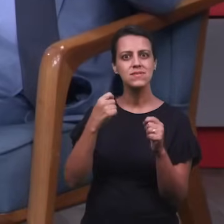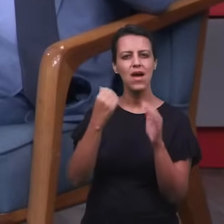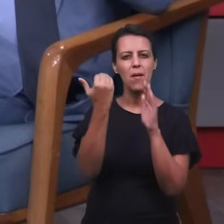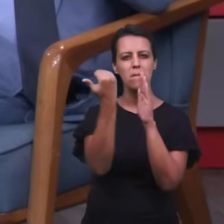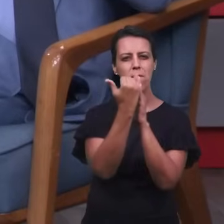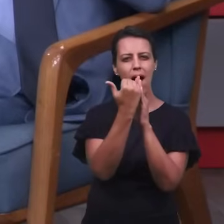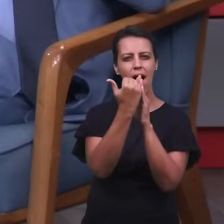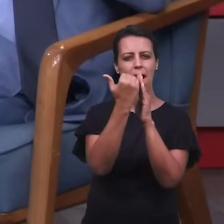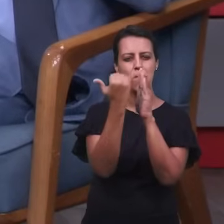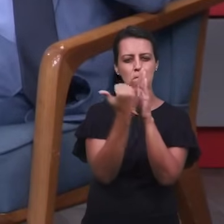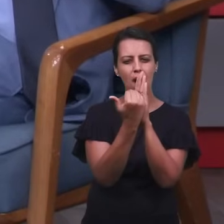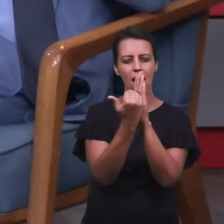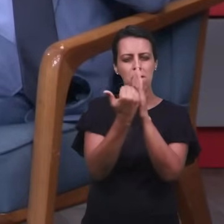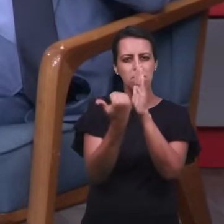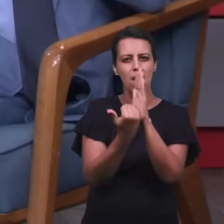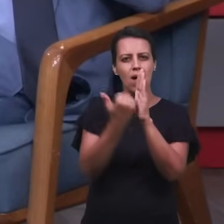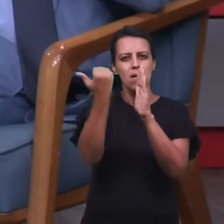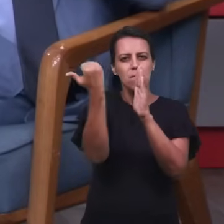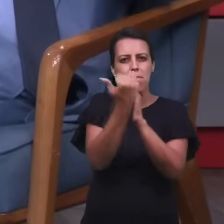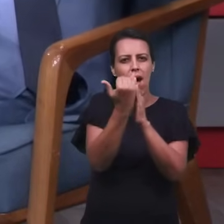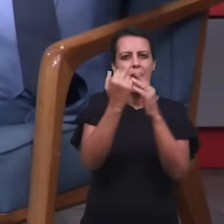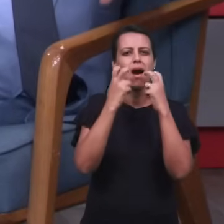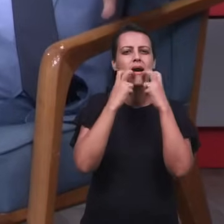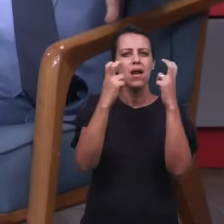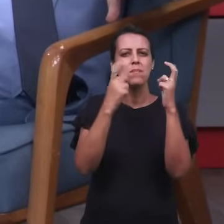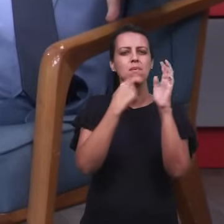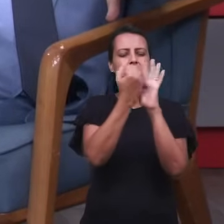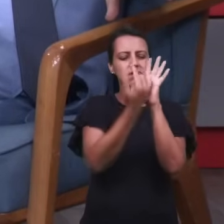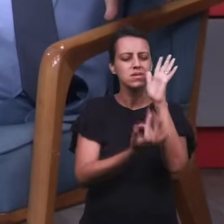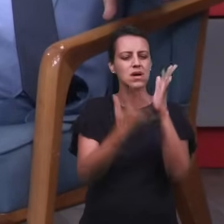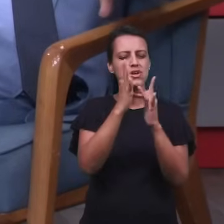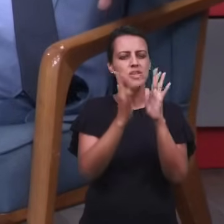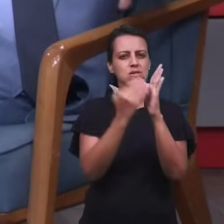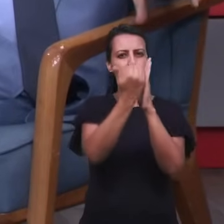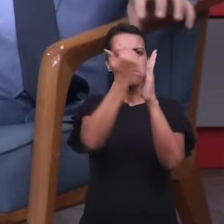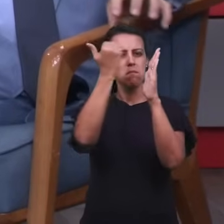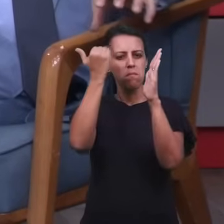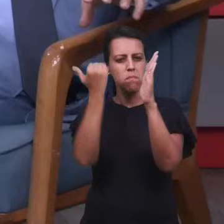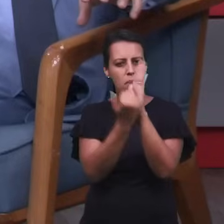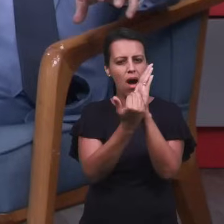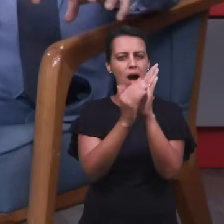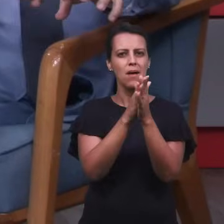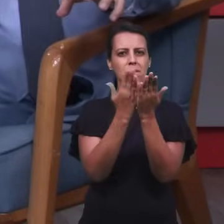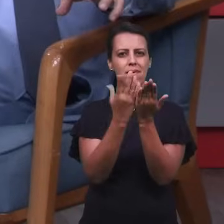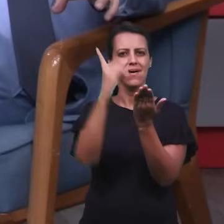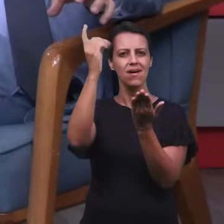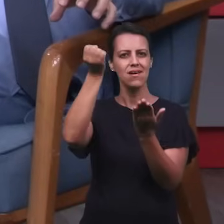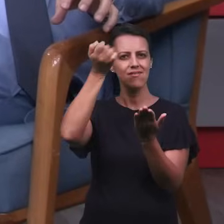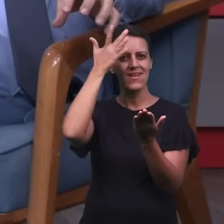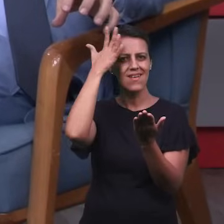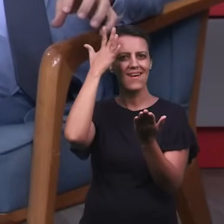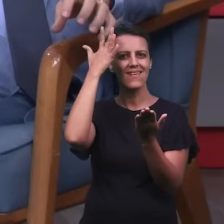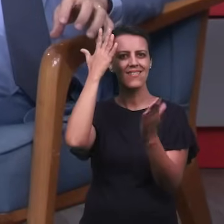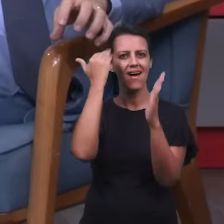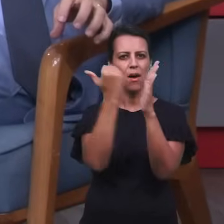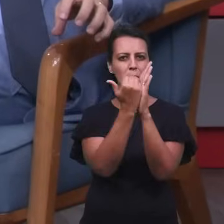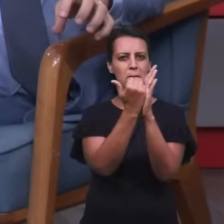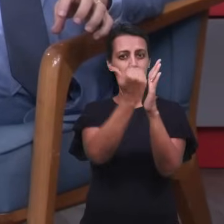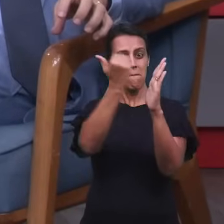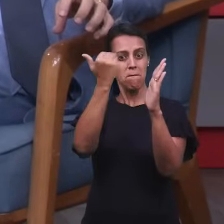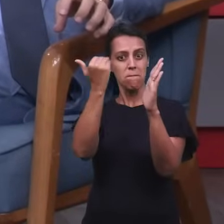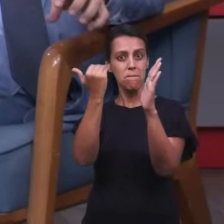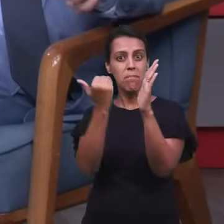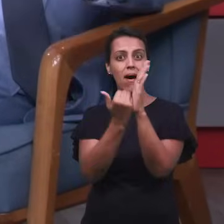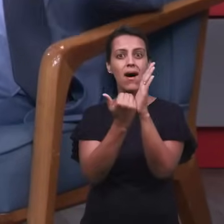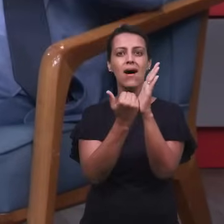Entenderam? Olha que coisa maravilhosa. O clamor pelo sangue de Jesus, a operação do Espírito Santo nos leva à palavra. Quando ele